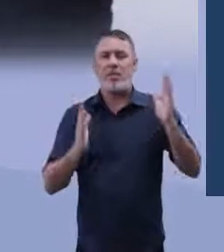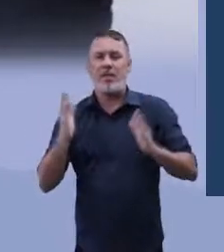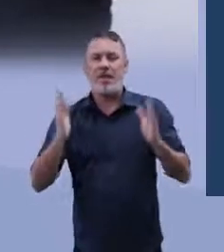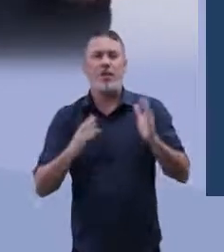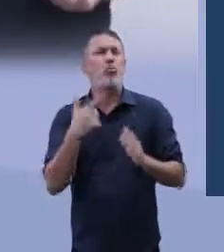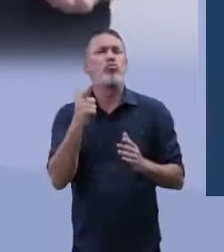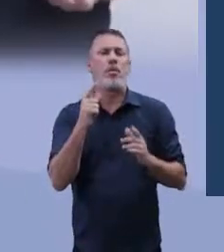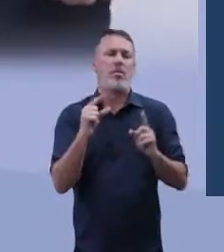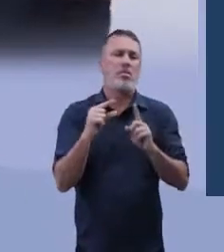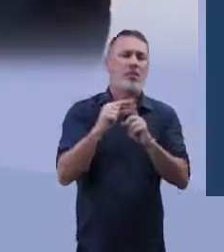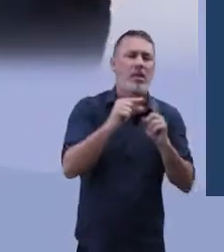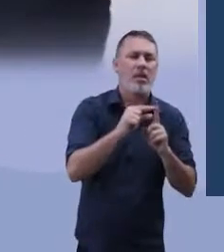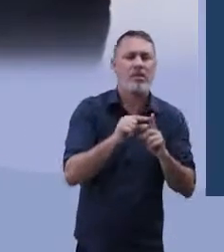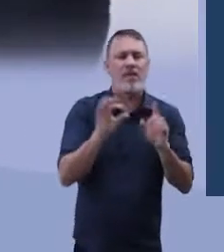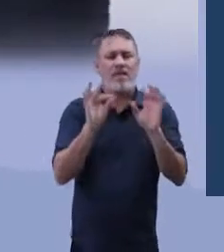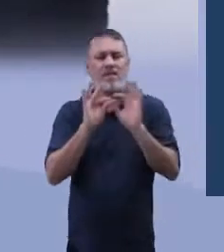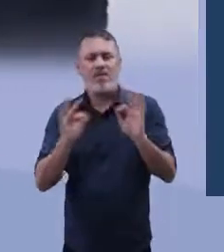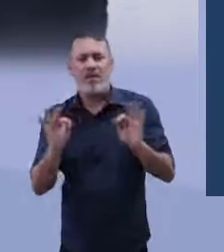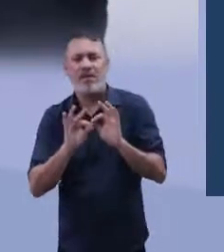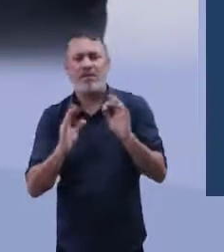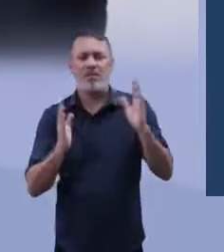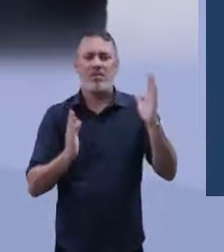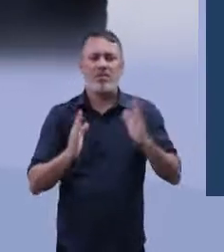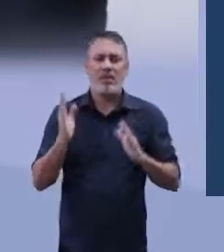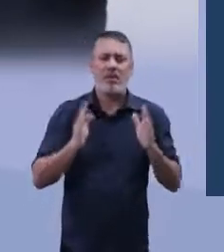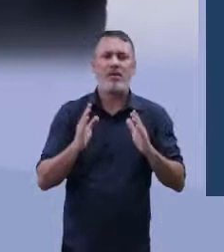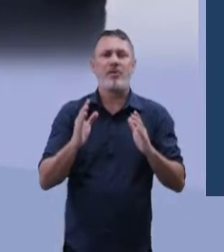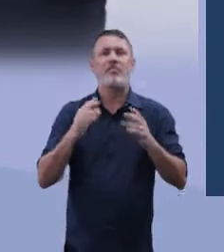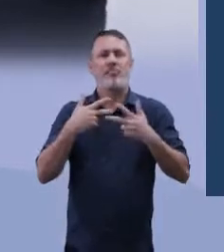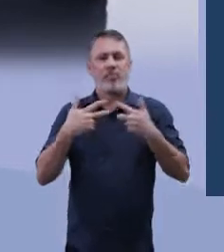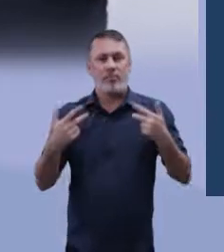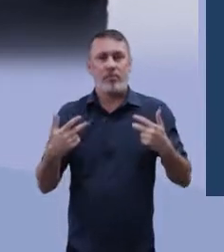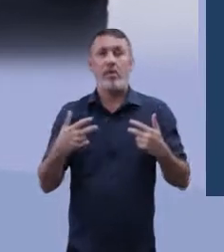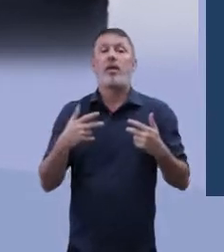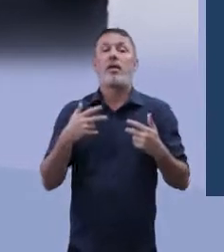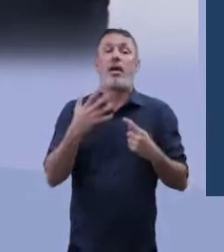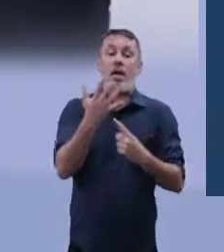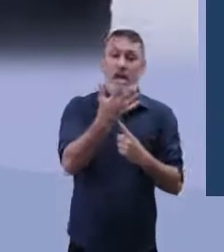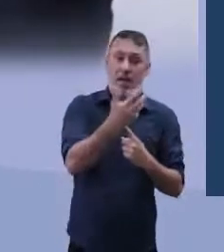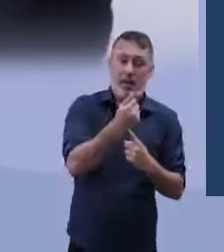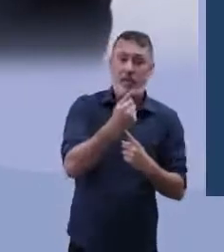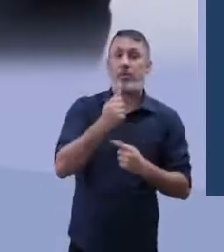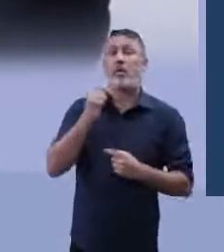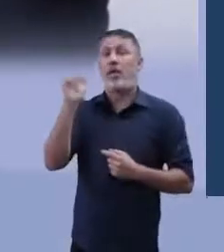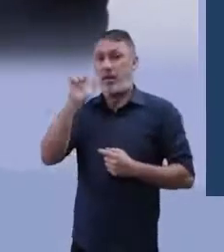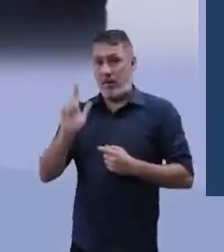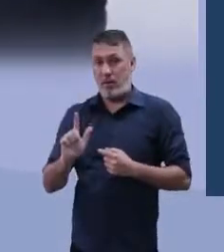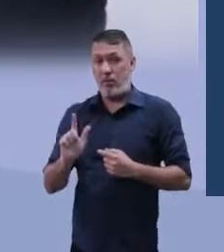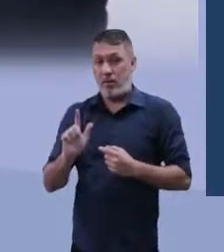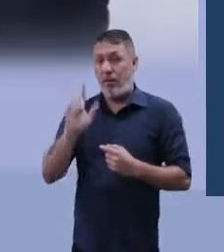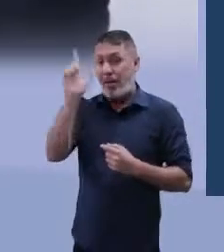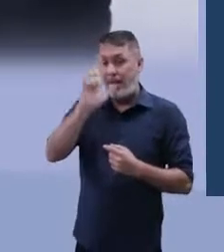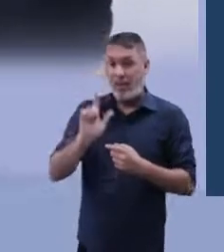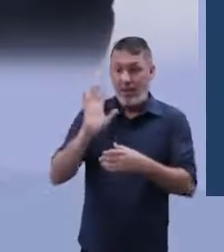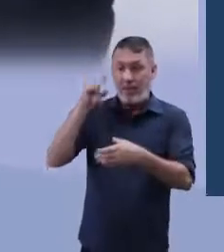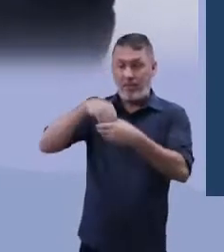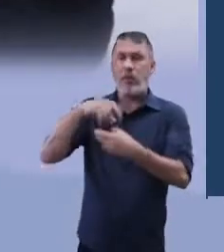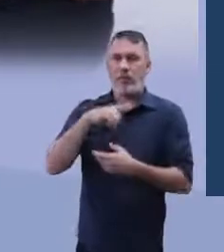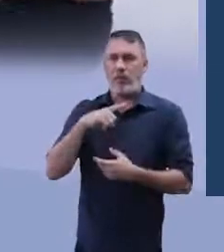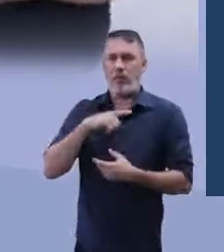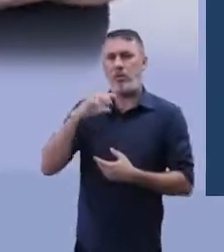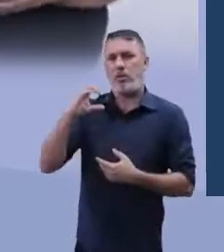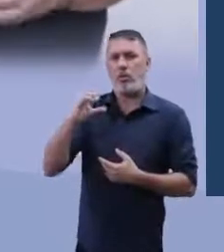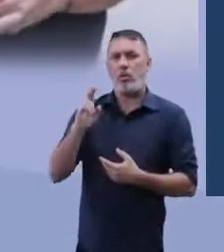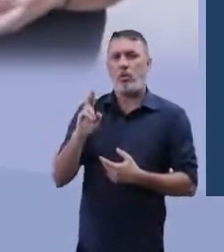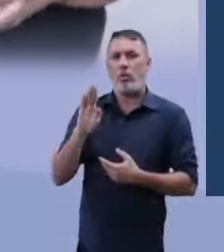períodos, sintaxe, lá há pintura na arte. Na literatura, o cubismo